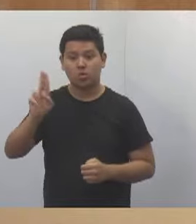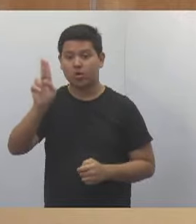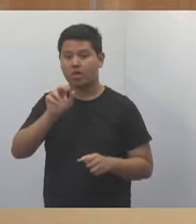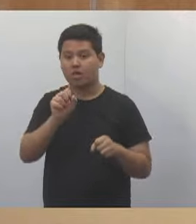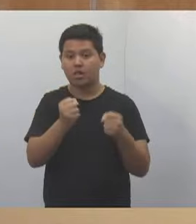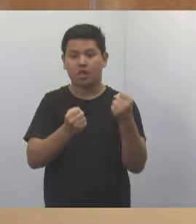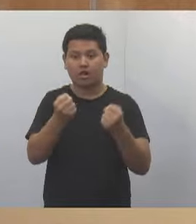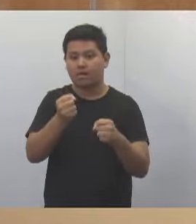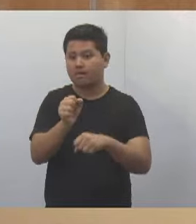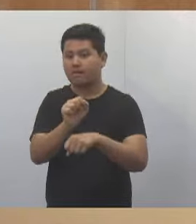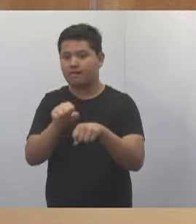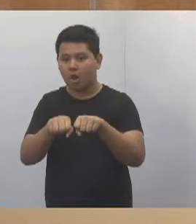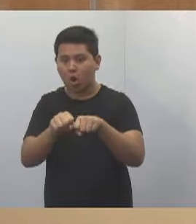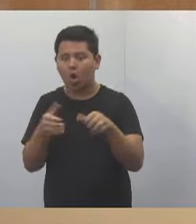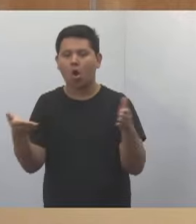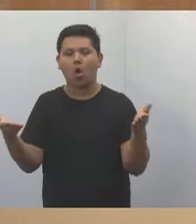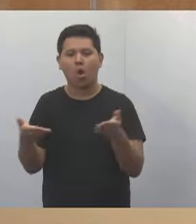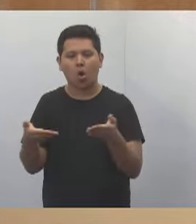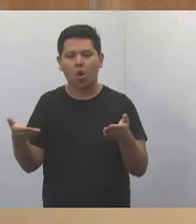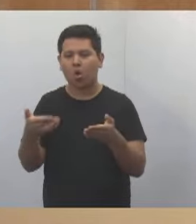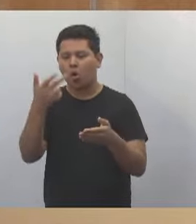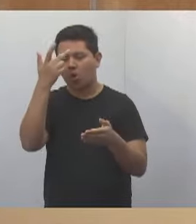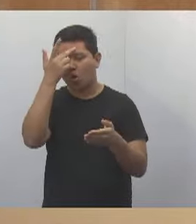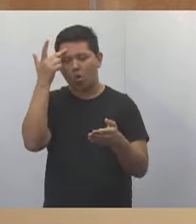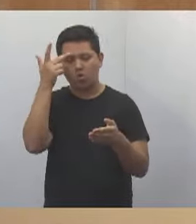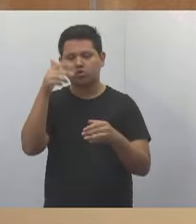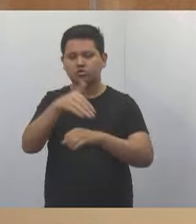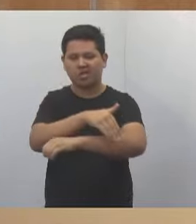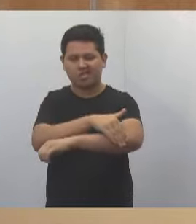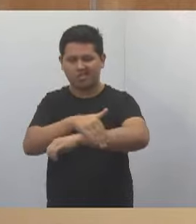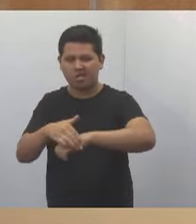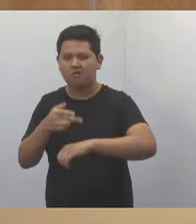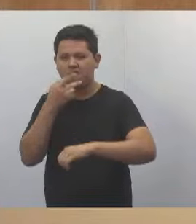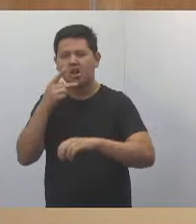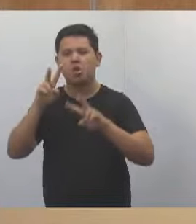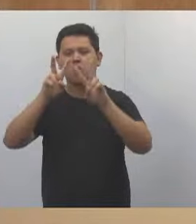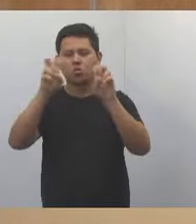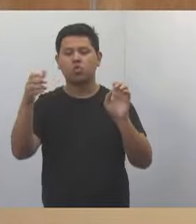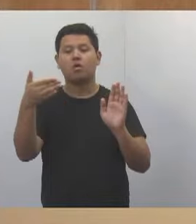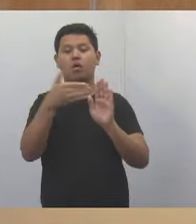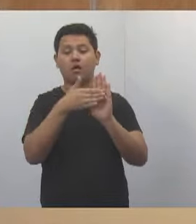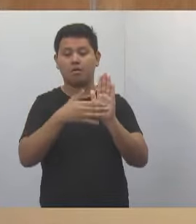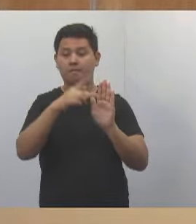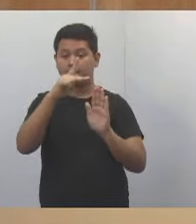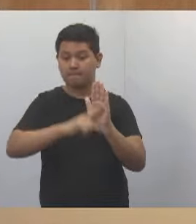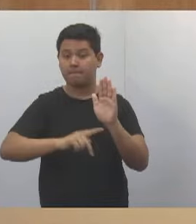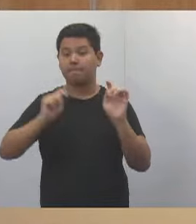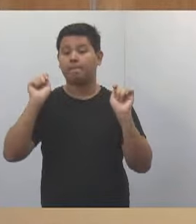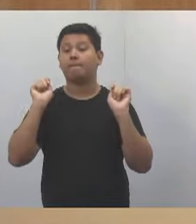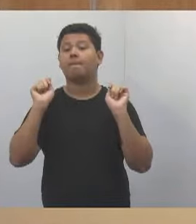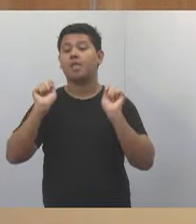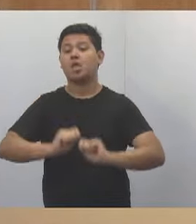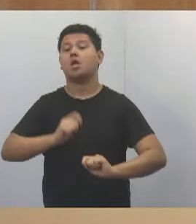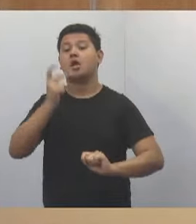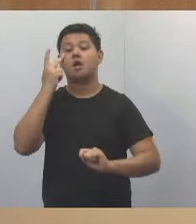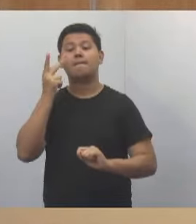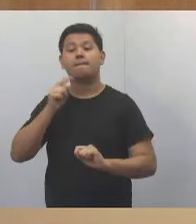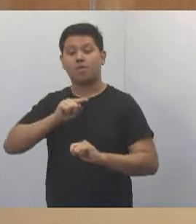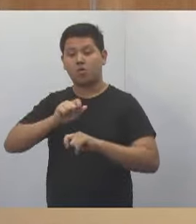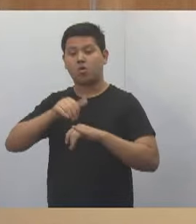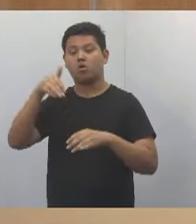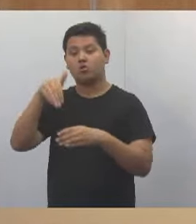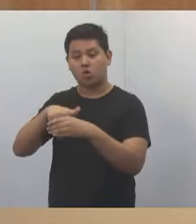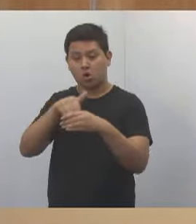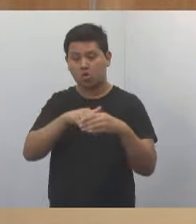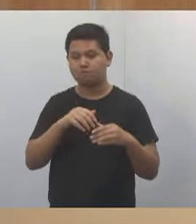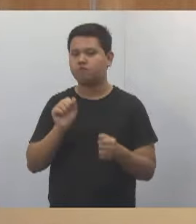uma ciclovia sobre duas rodas no pedal. Estamos falando de um projeto que pode passar nessa casa, vamos